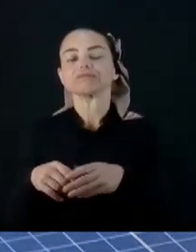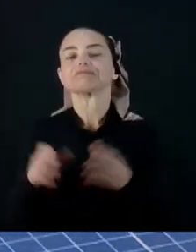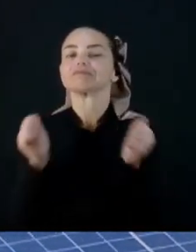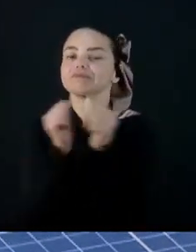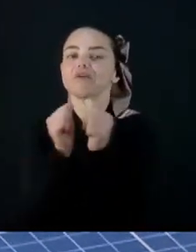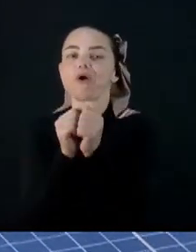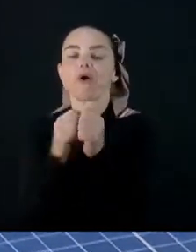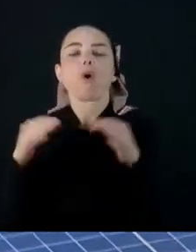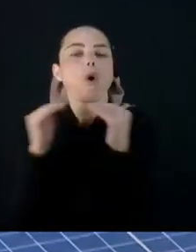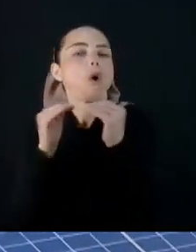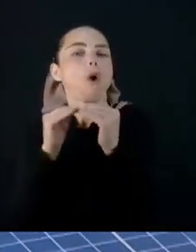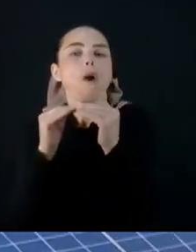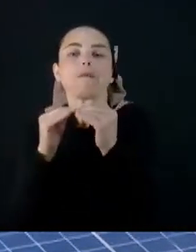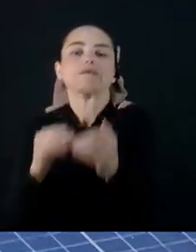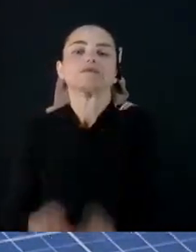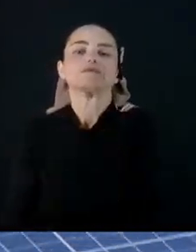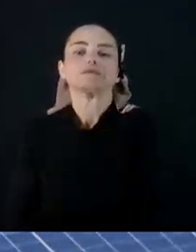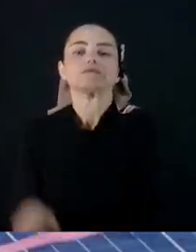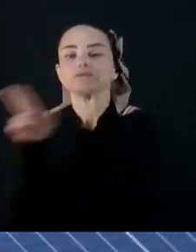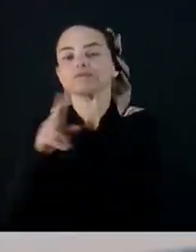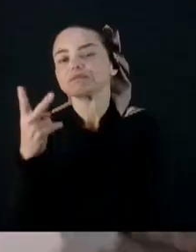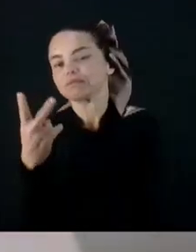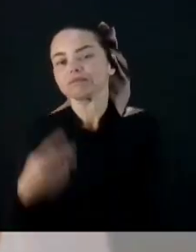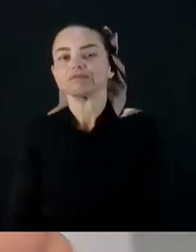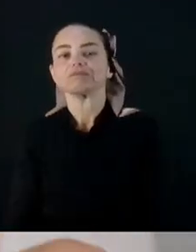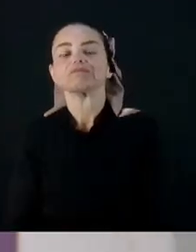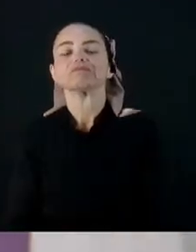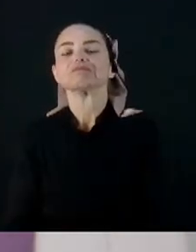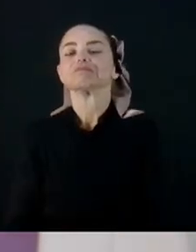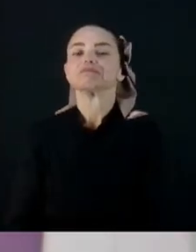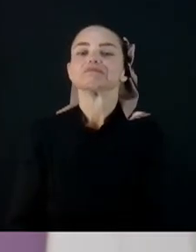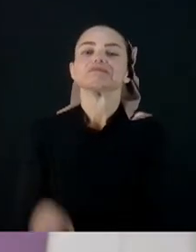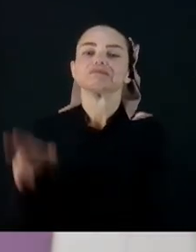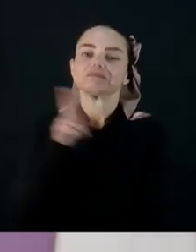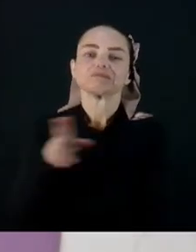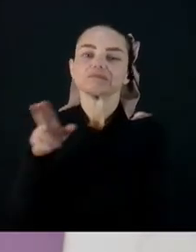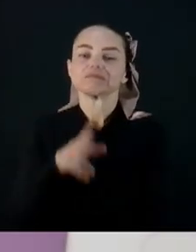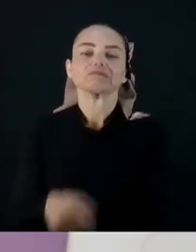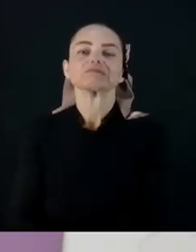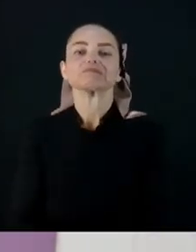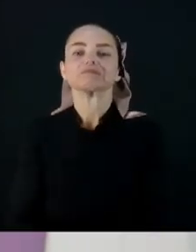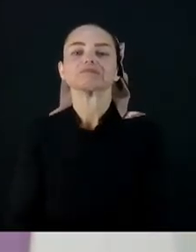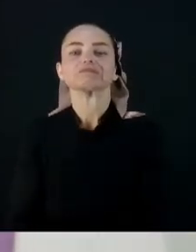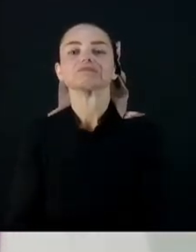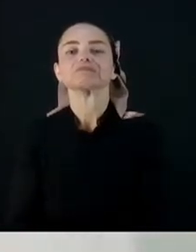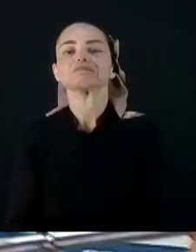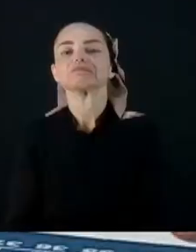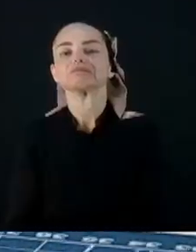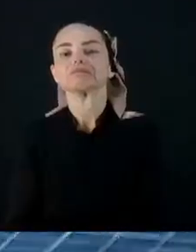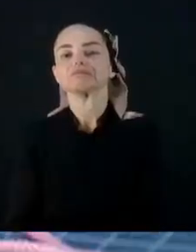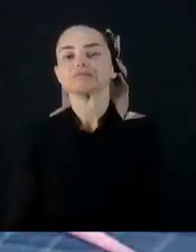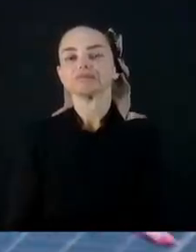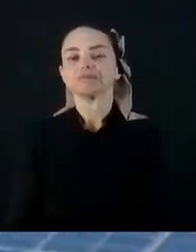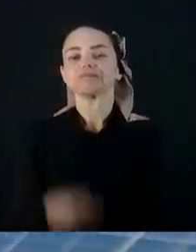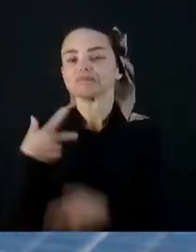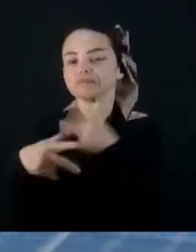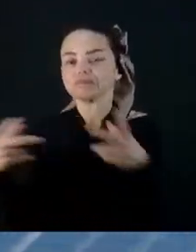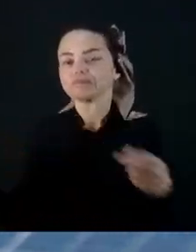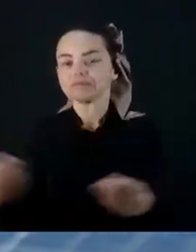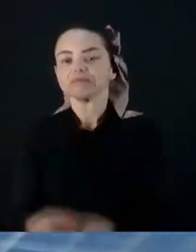dois juntos. Um saquinho multiuso mesmo. É verdade. Multiuso mesmo. Aqui você pode presentear com aquela